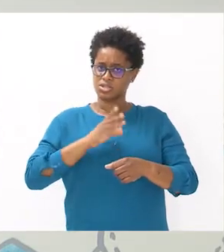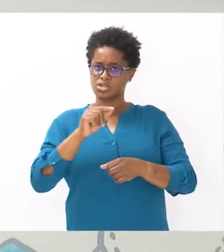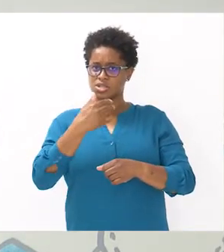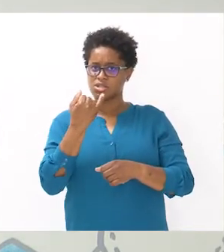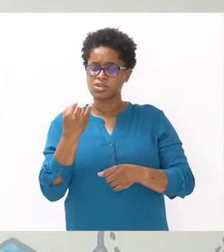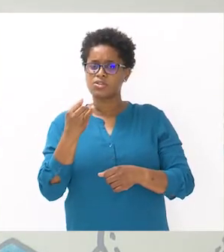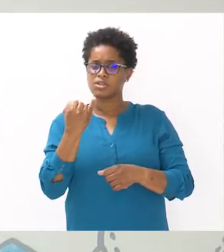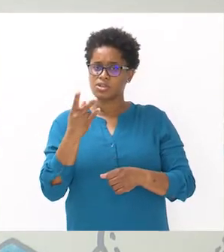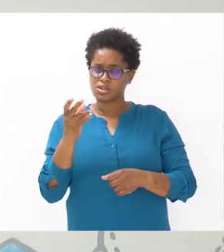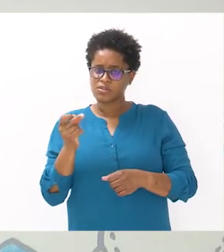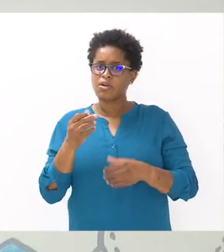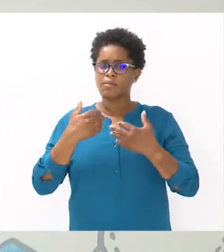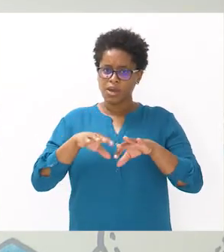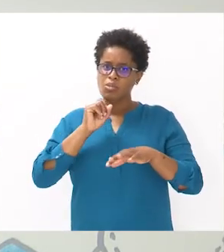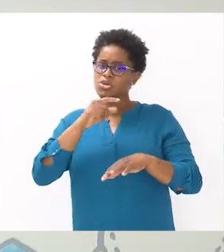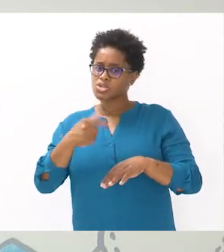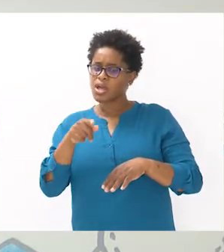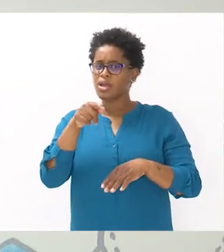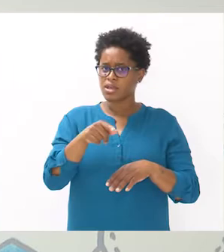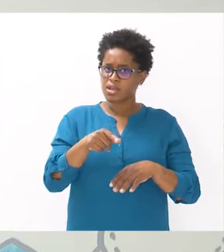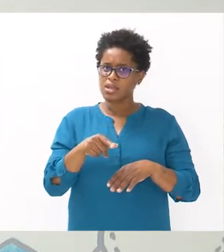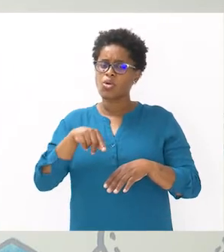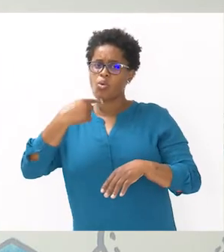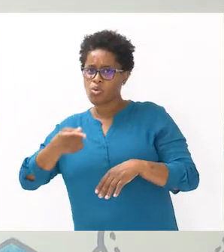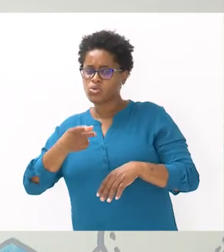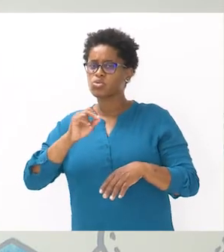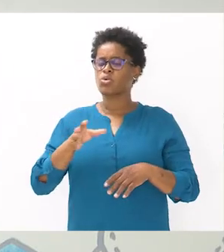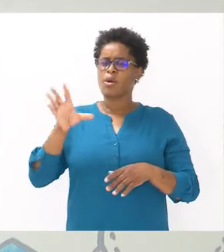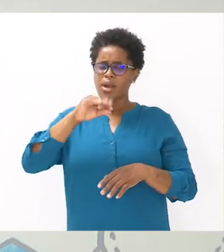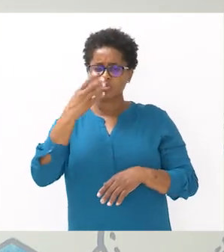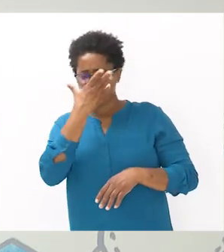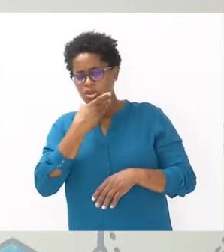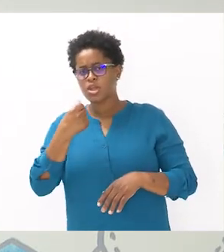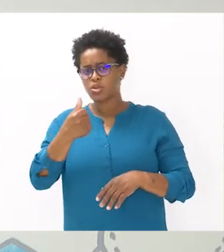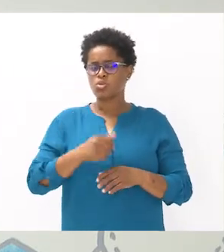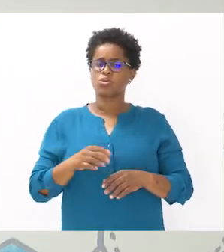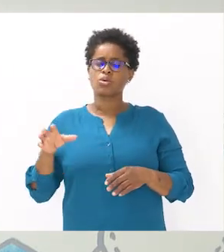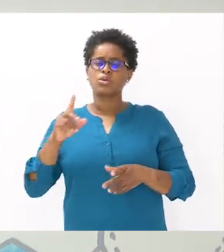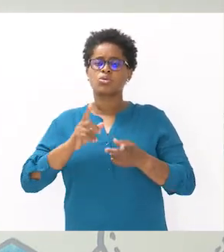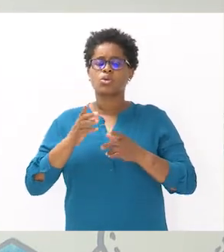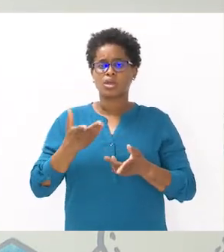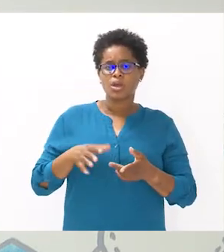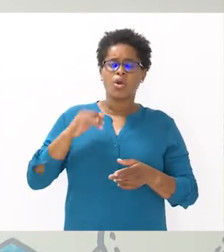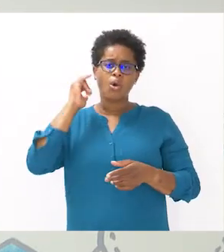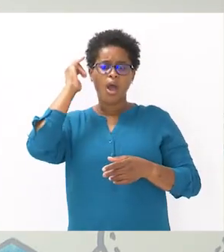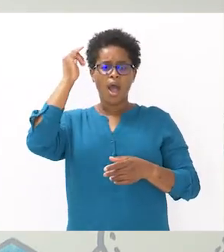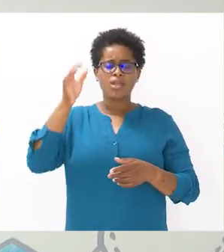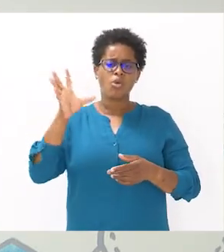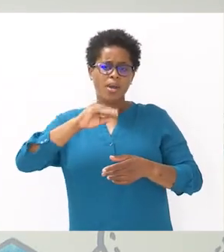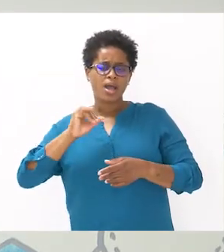outro adjetivo. Mais bonito do que. Mais alto do que.